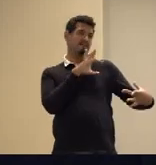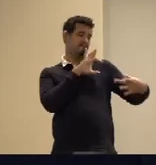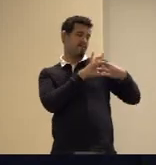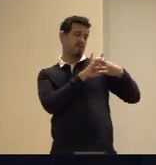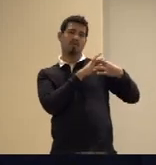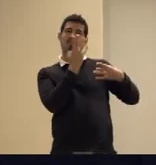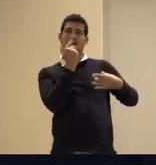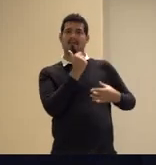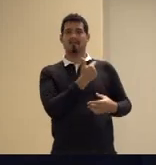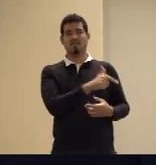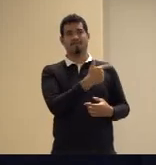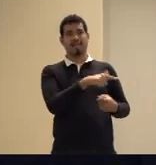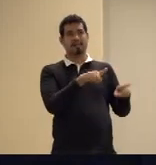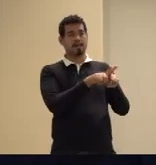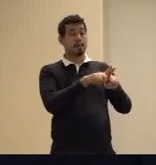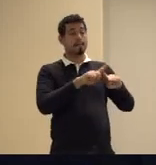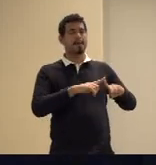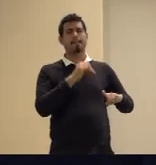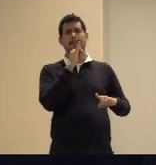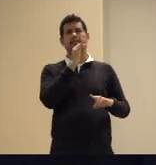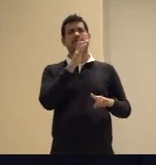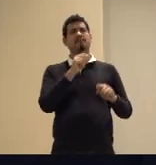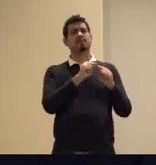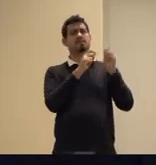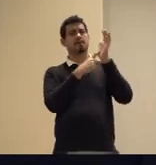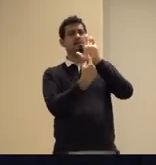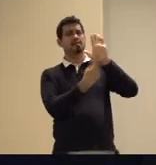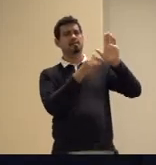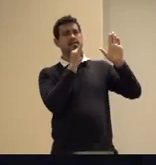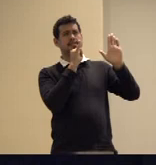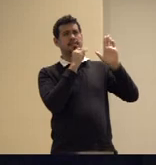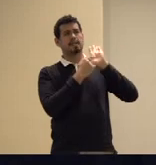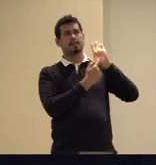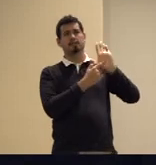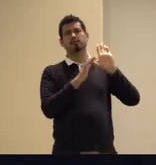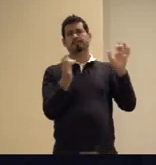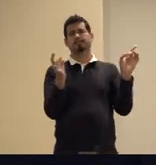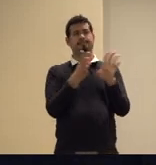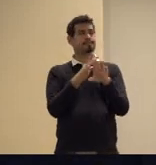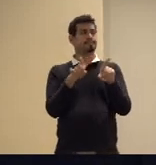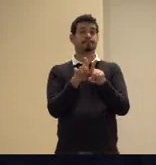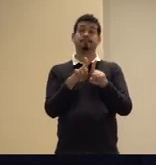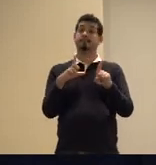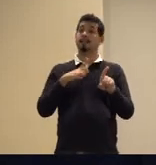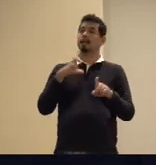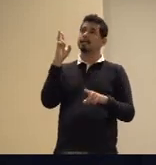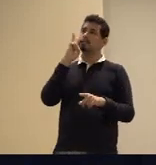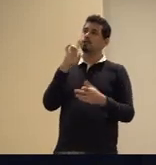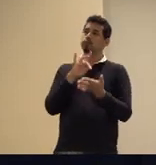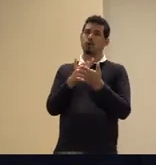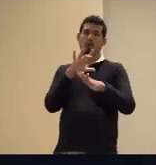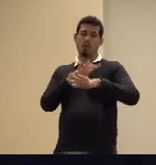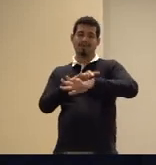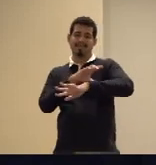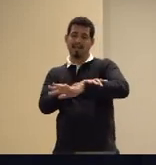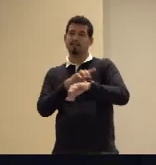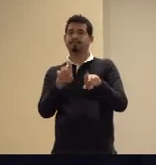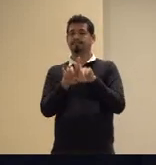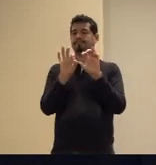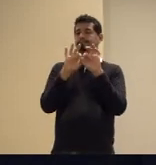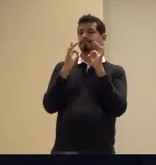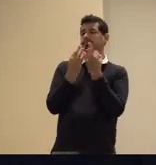criança. Eu fiz um exemplo meio direto, mas, claro, tem às vezes questões históricas, de origem familiar,